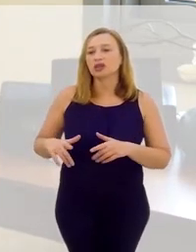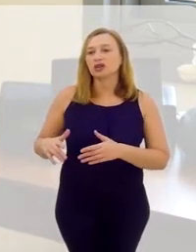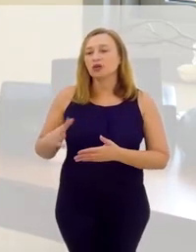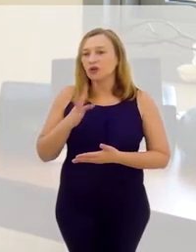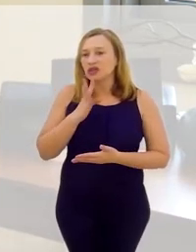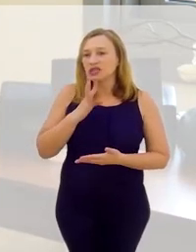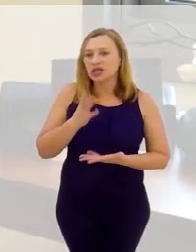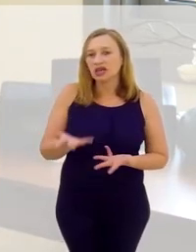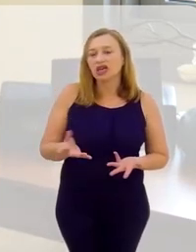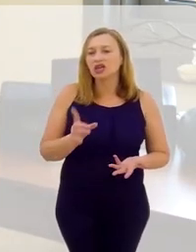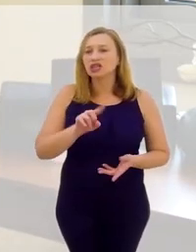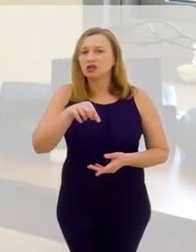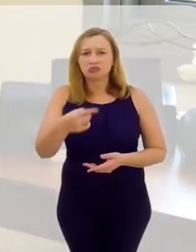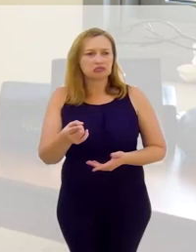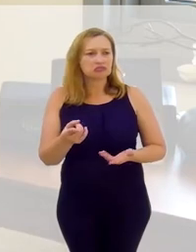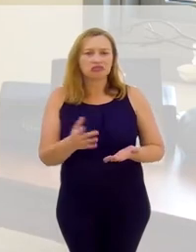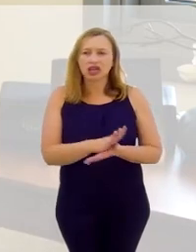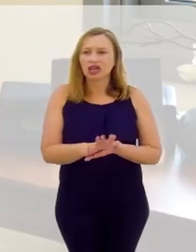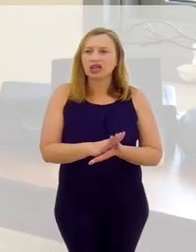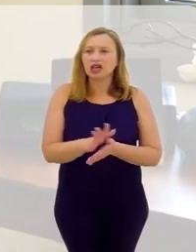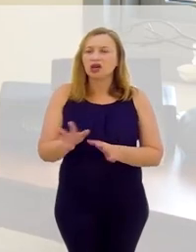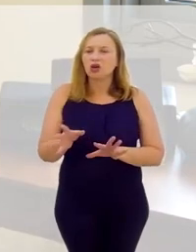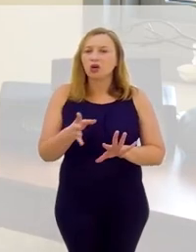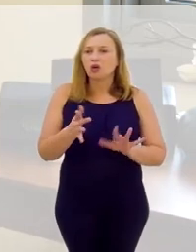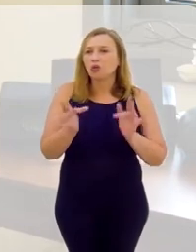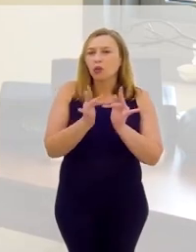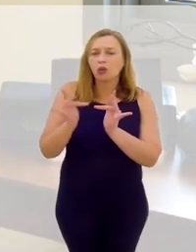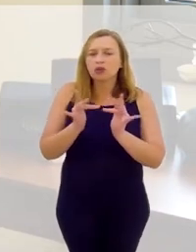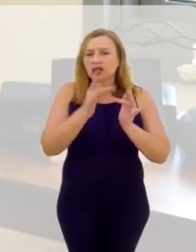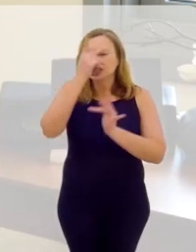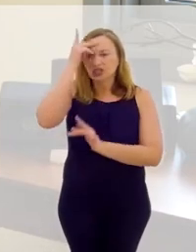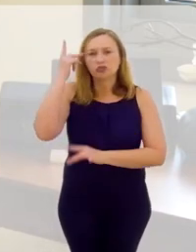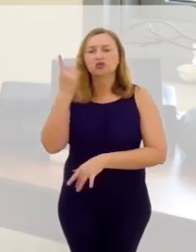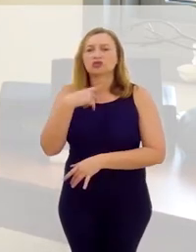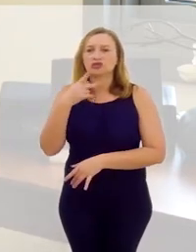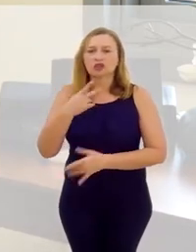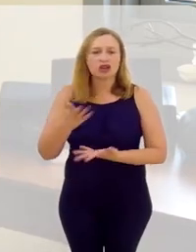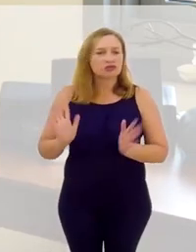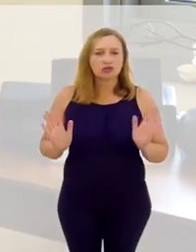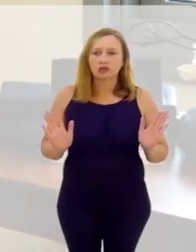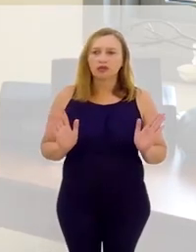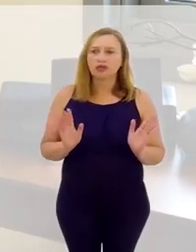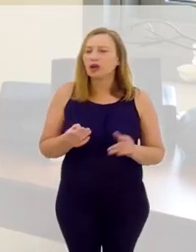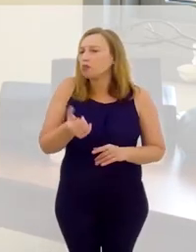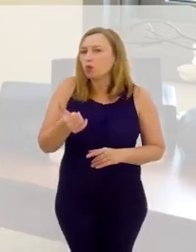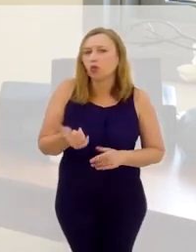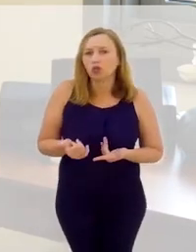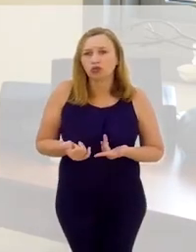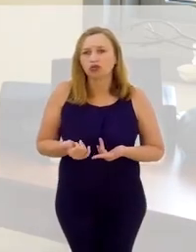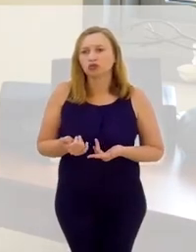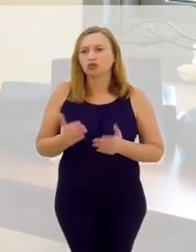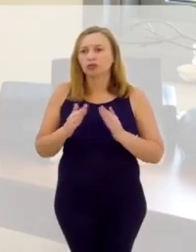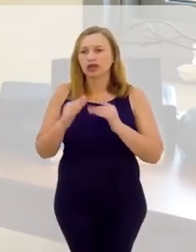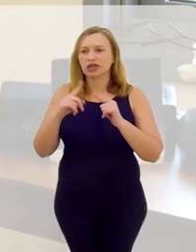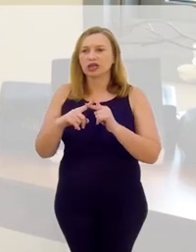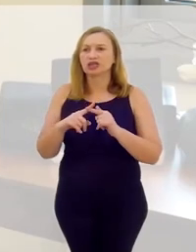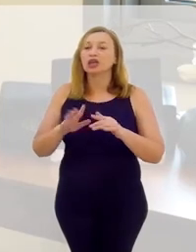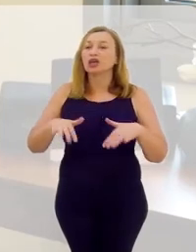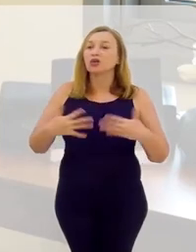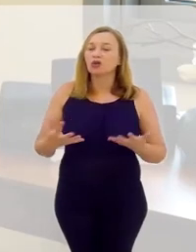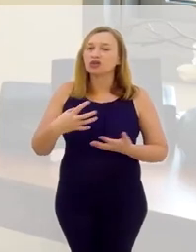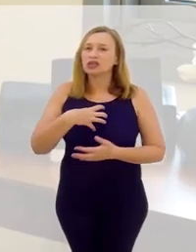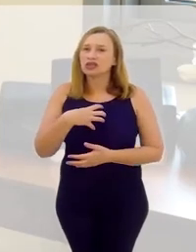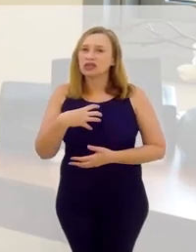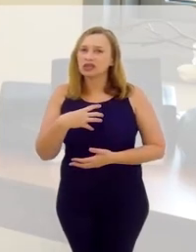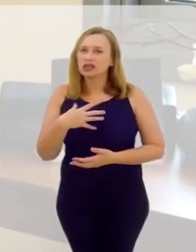Então, uma igreja que era conhecida através do contato que as pessoas faziam. Então, sabia-se muito pouco